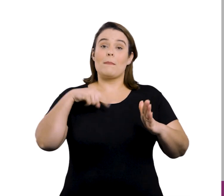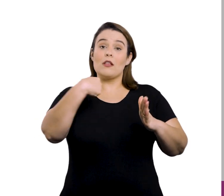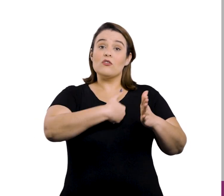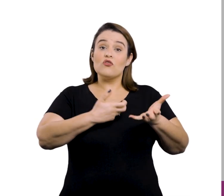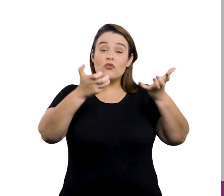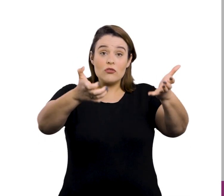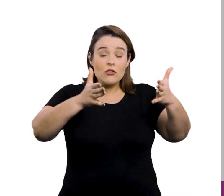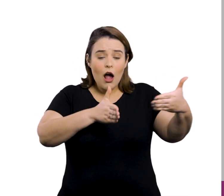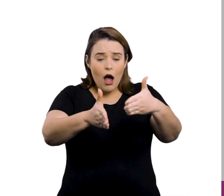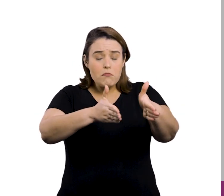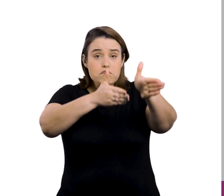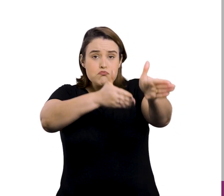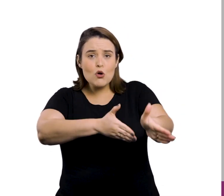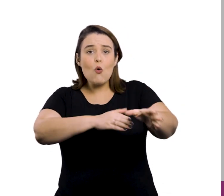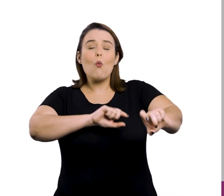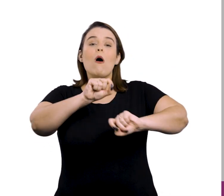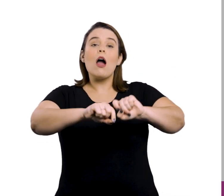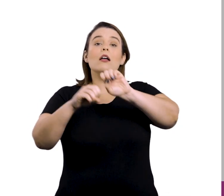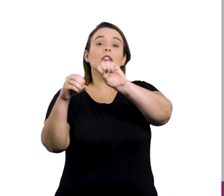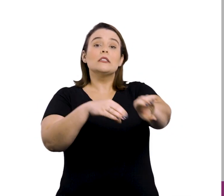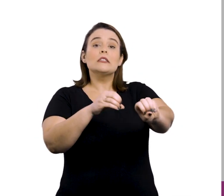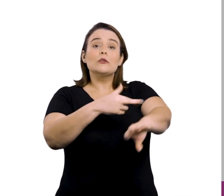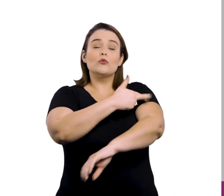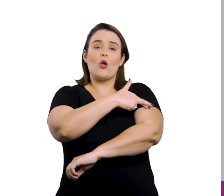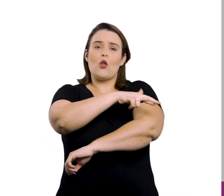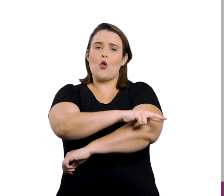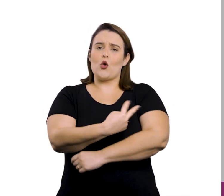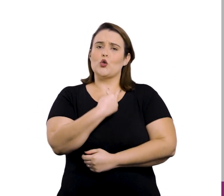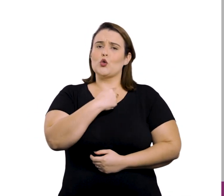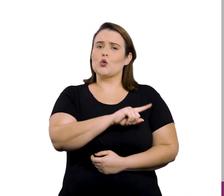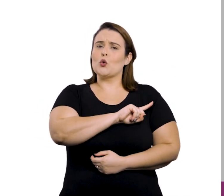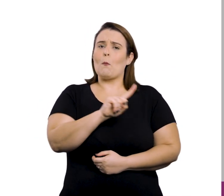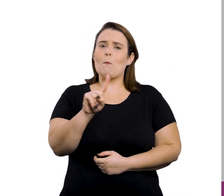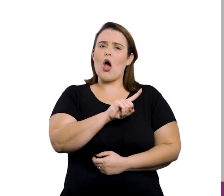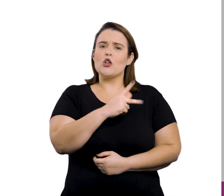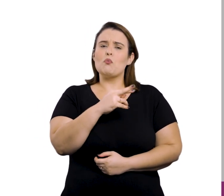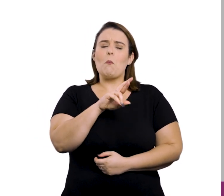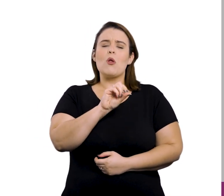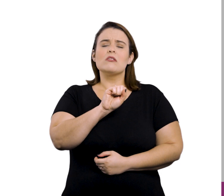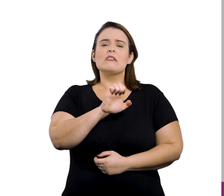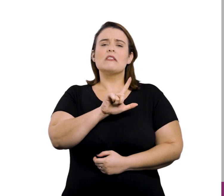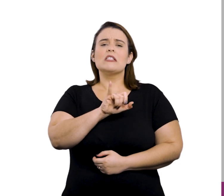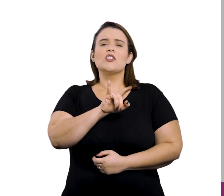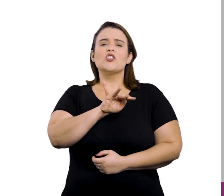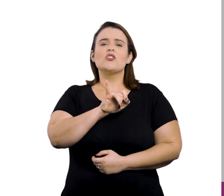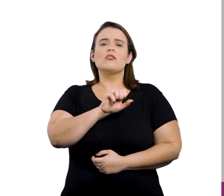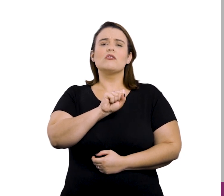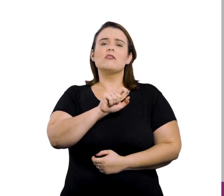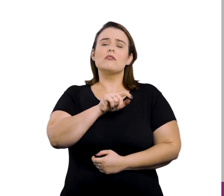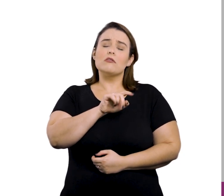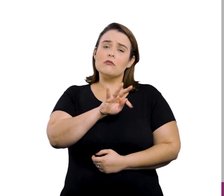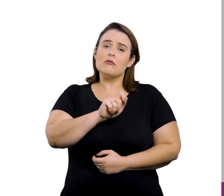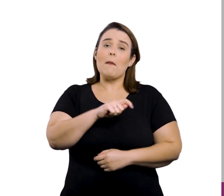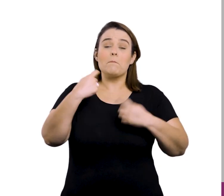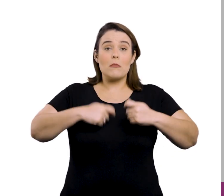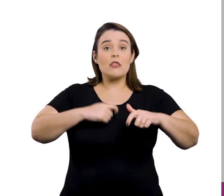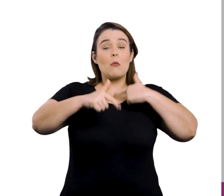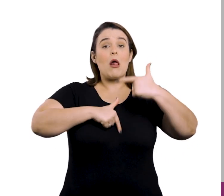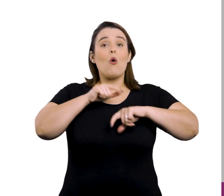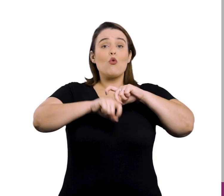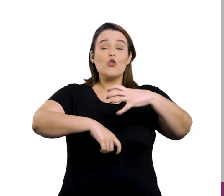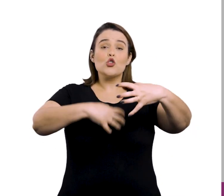gostaríamos de seguir é de que o ensino religioso não deve ser proselitista, mas trabalhar com a perspectiva